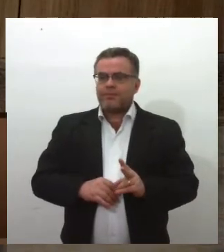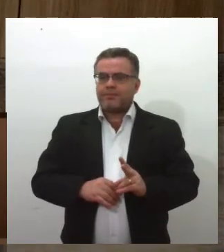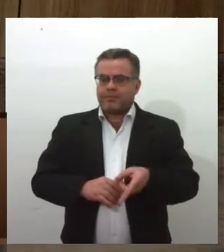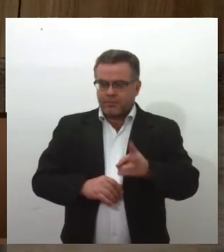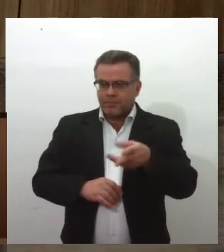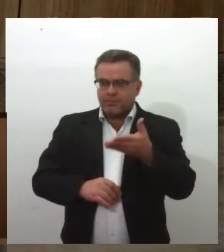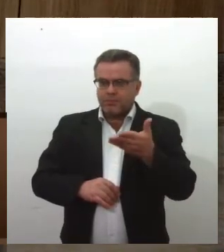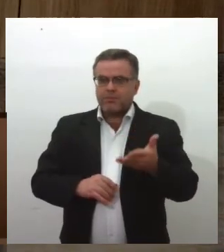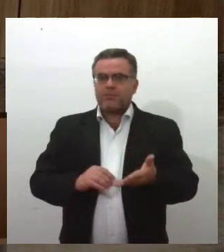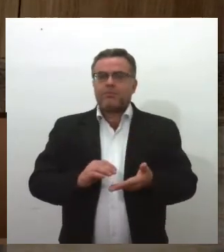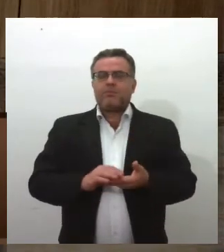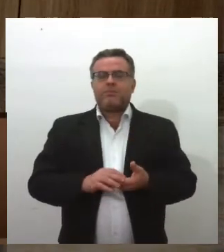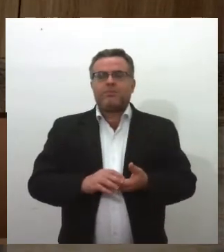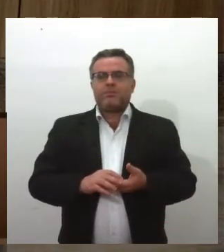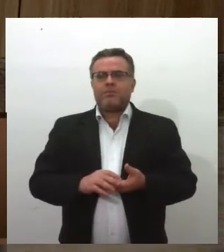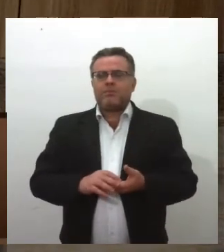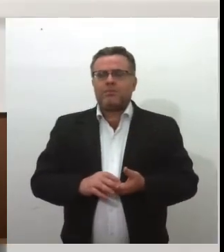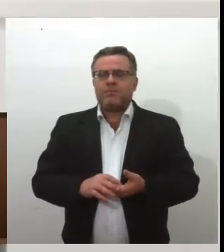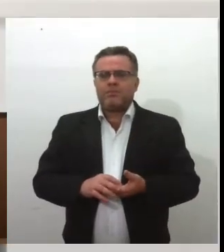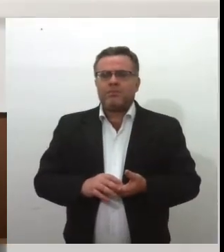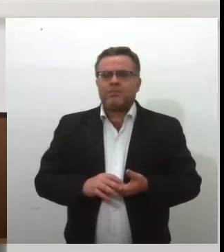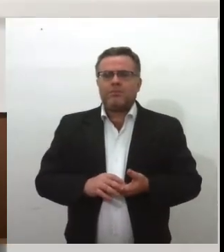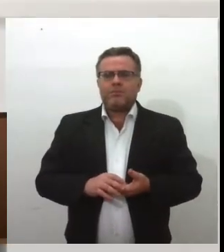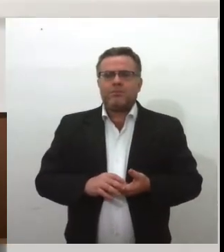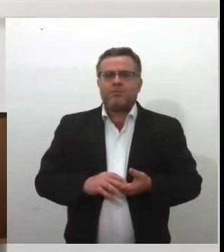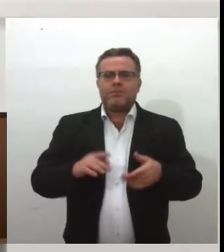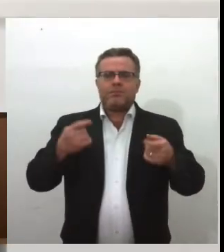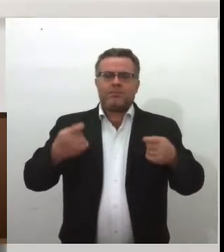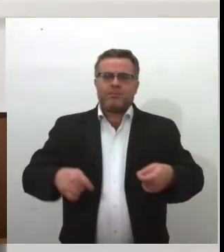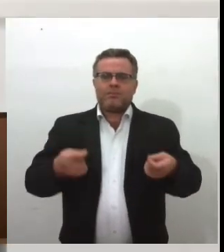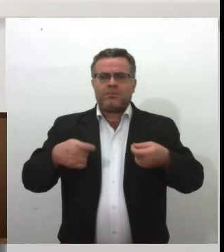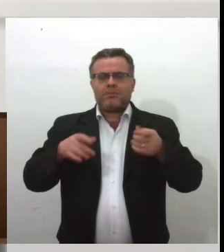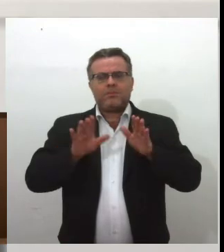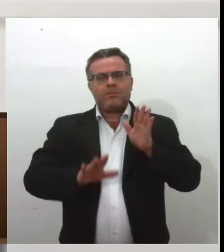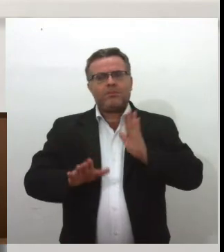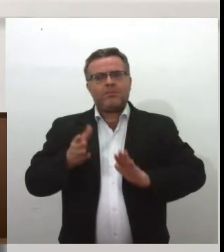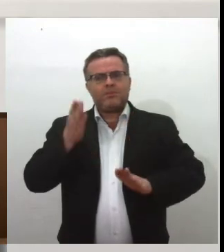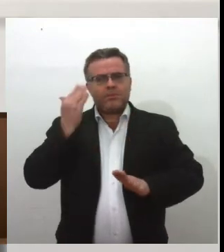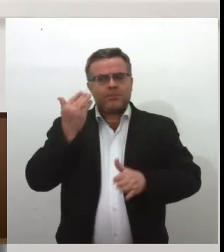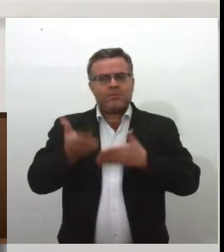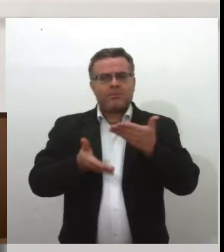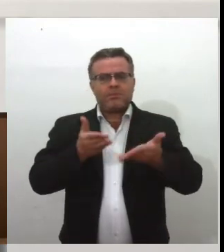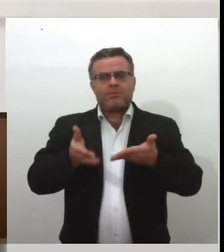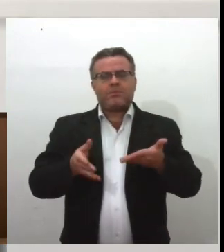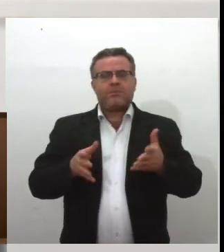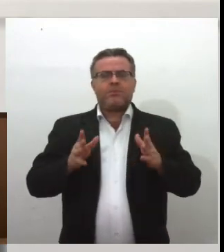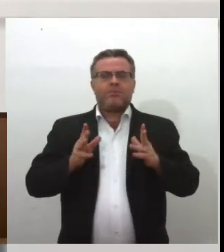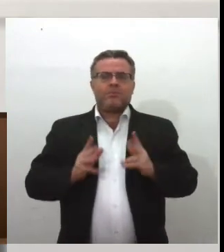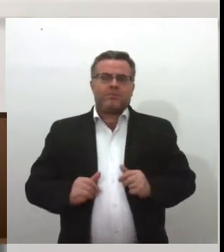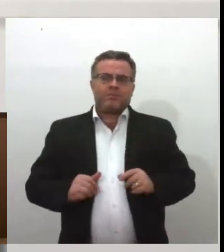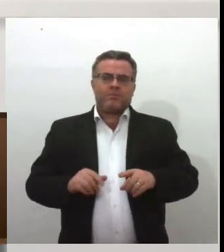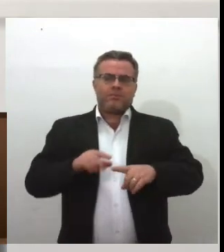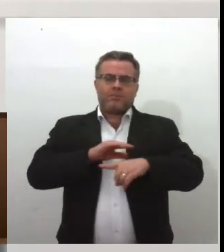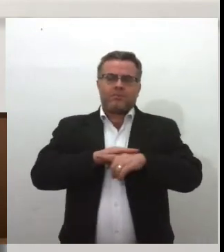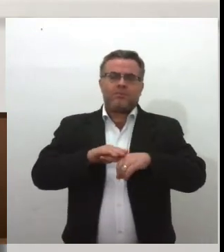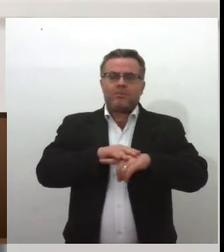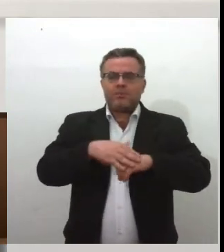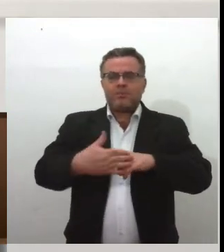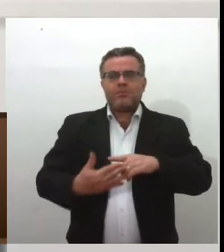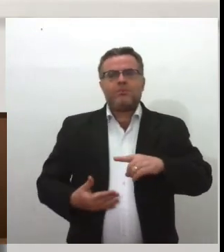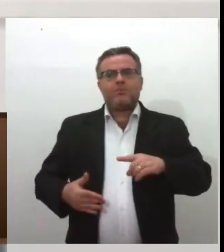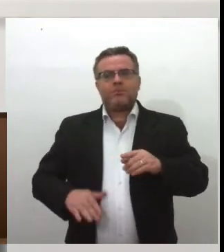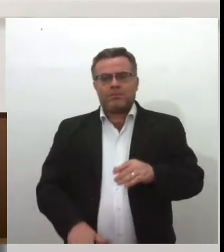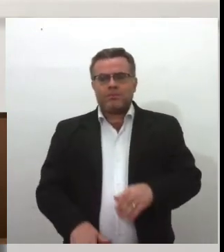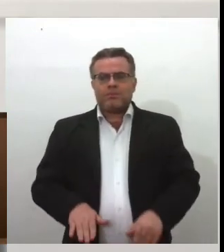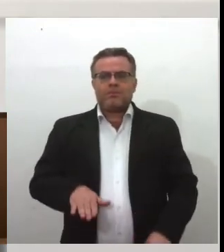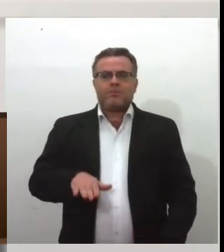Pode continuar. Precisamos saber como lidar com essa questão da higiene íntima masculina desde os primeiros